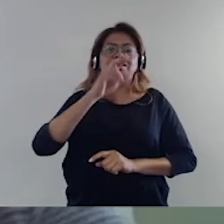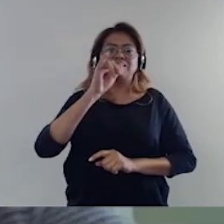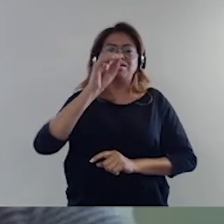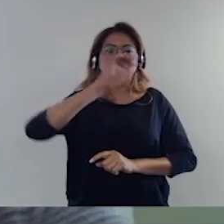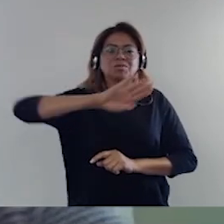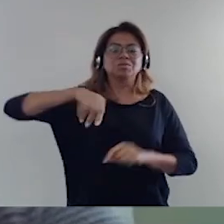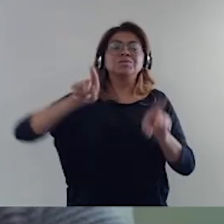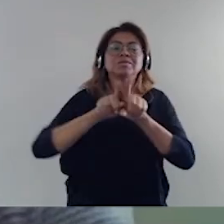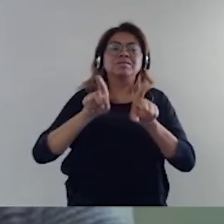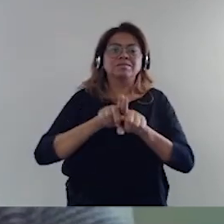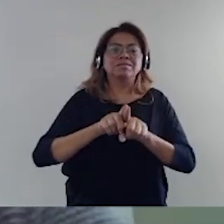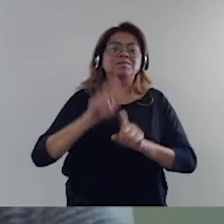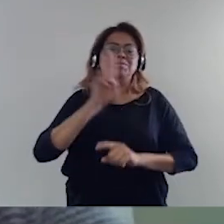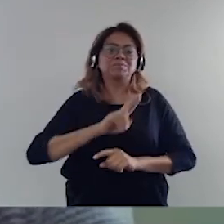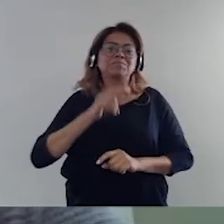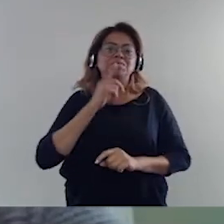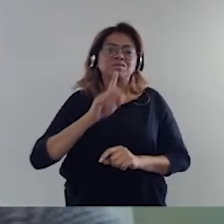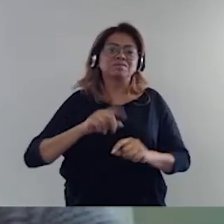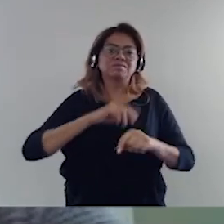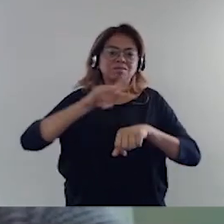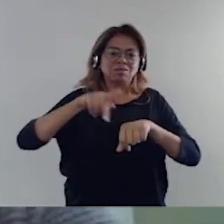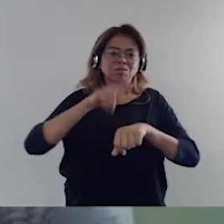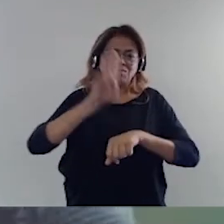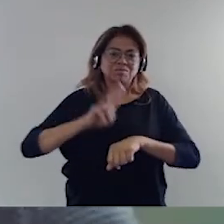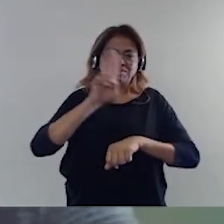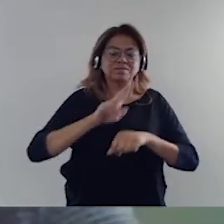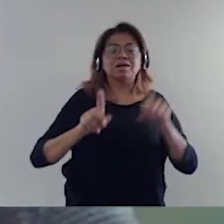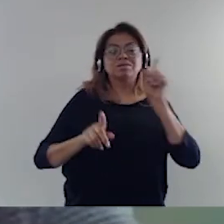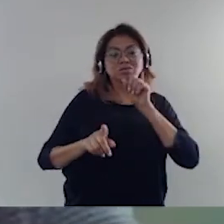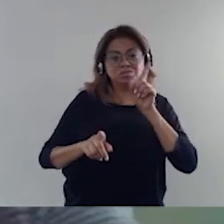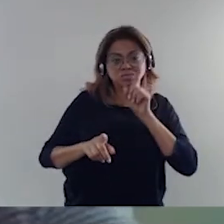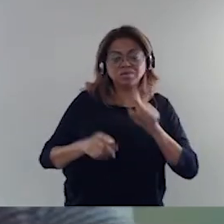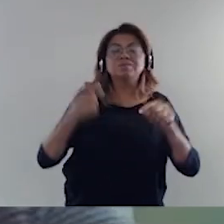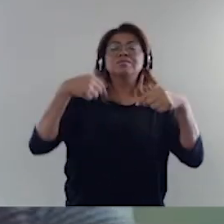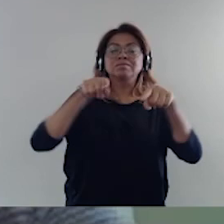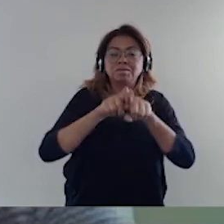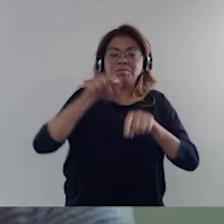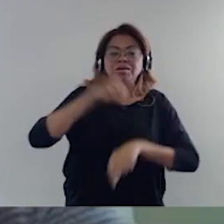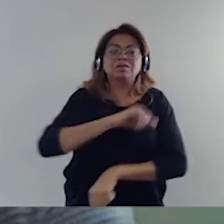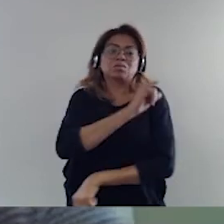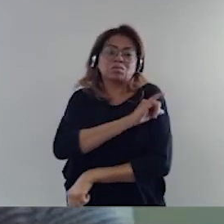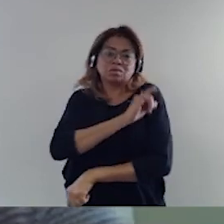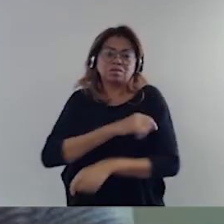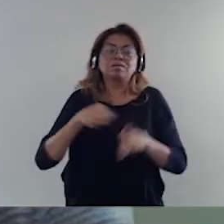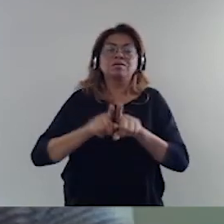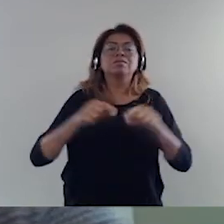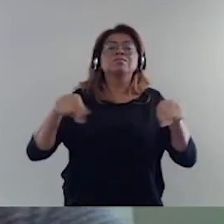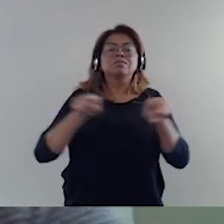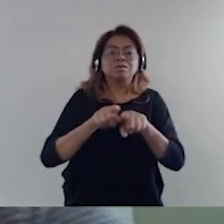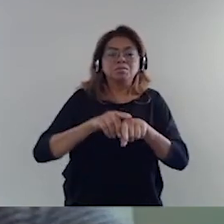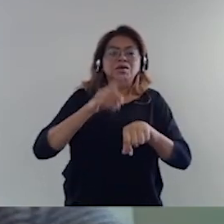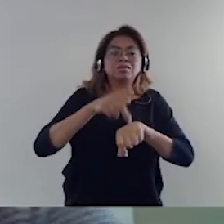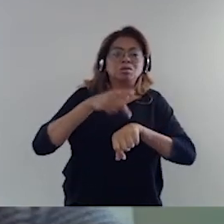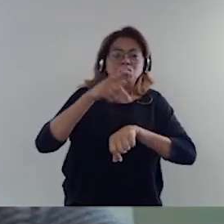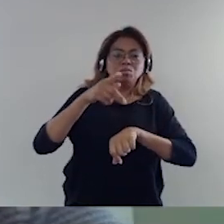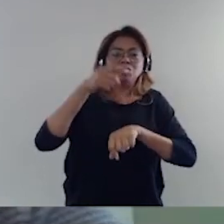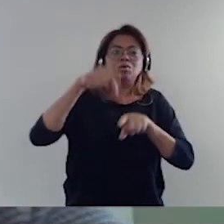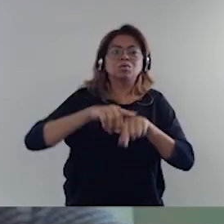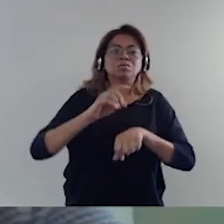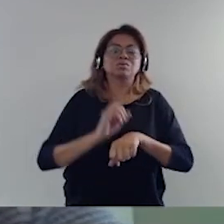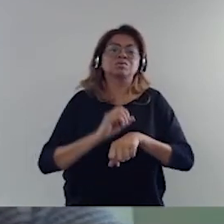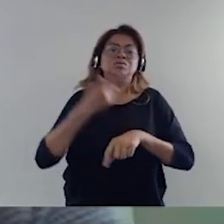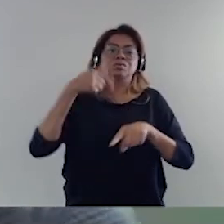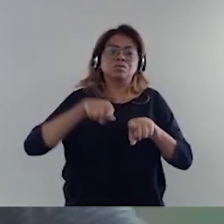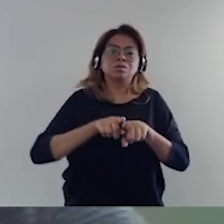livre-docente pela Universidade Estadual do Rio de Janeiro, realizou estudos de pós-doutorado na Harvard Law